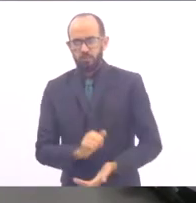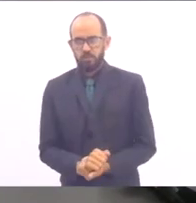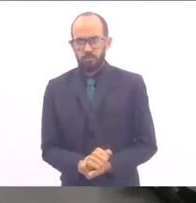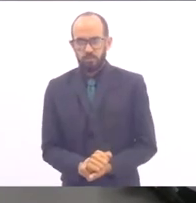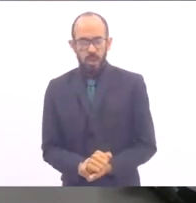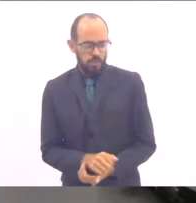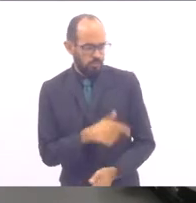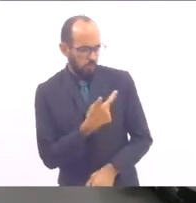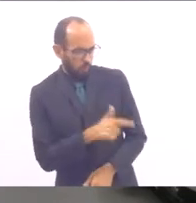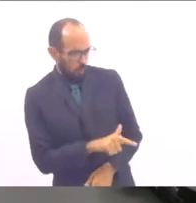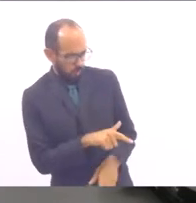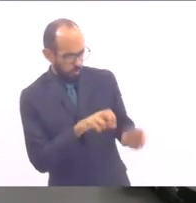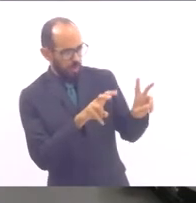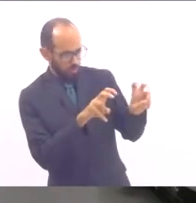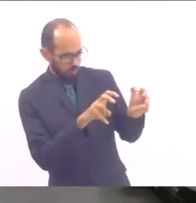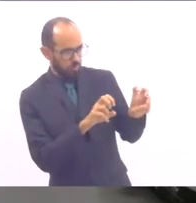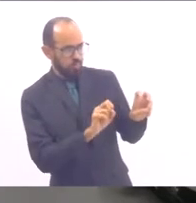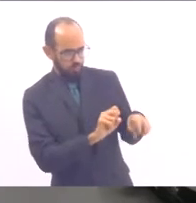seguinte,